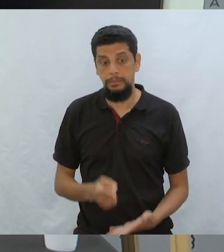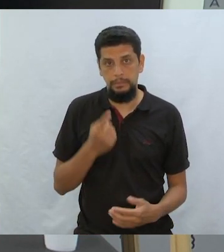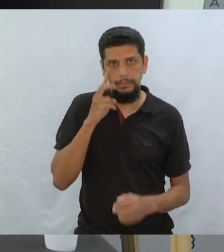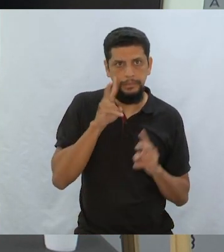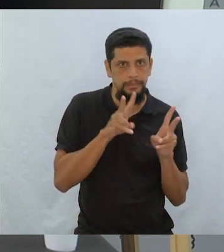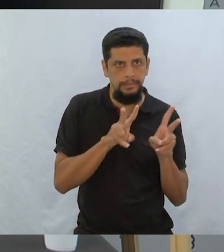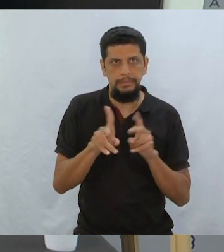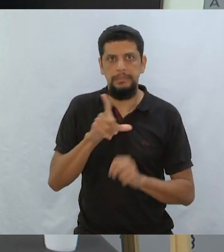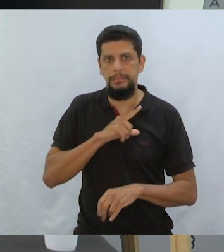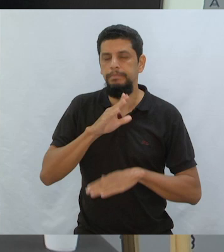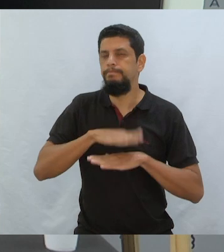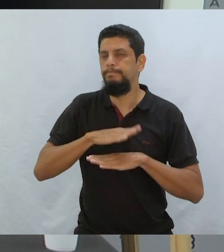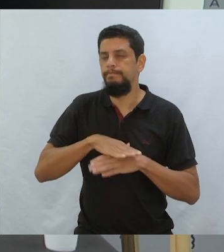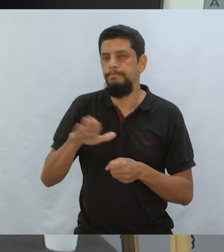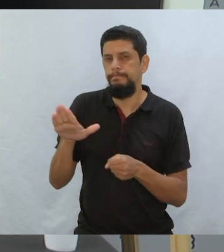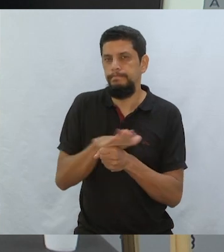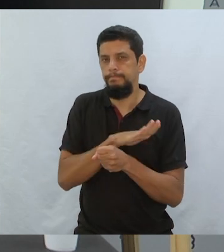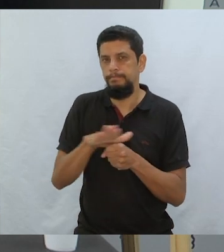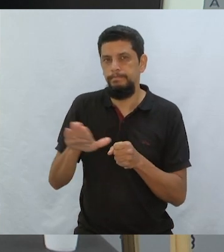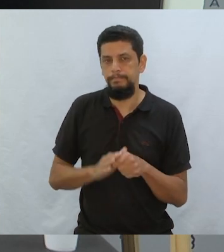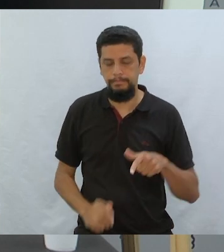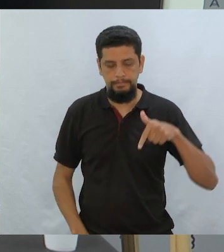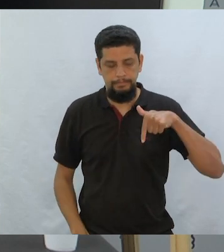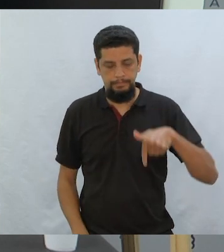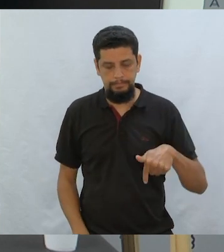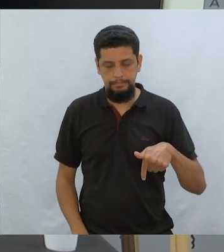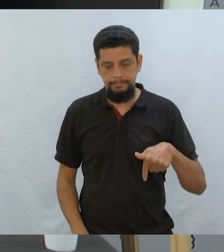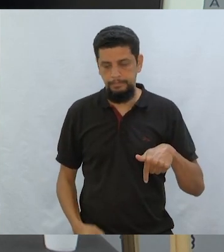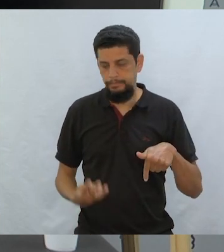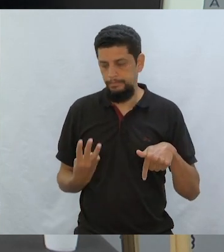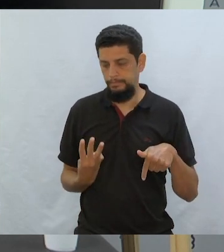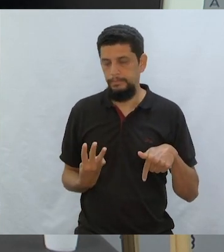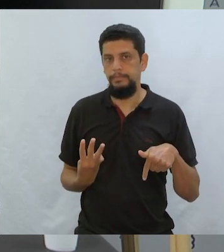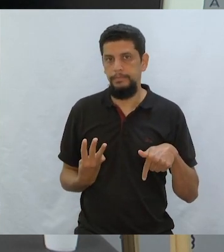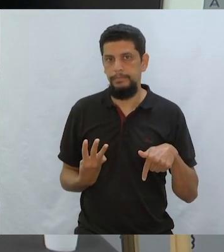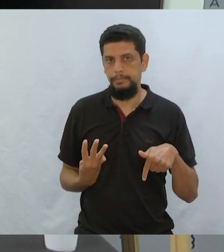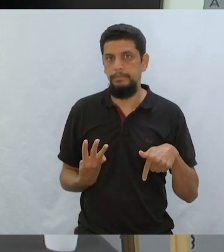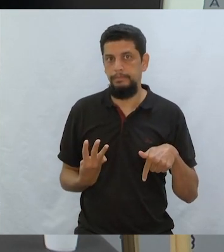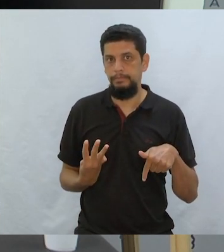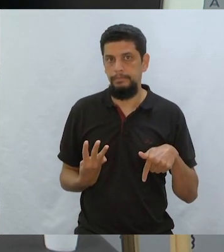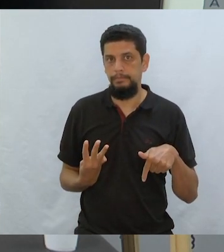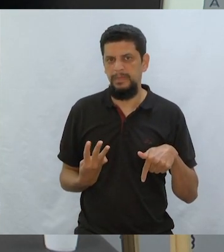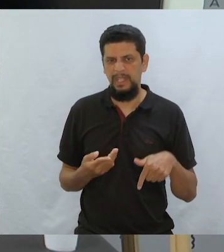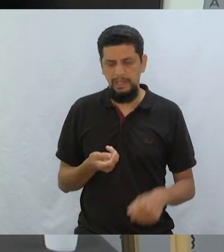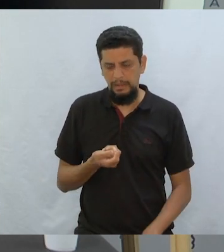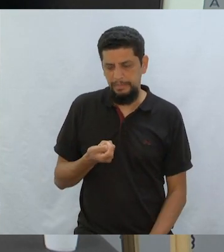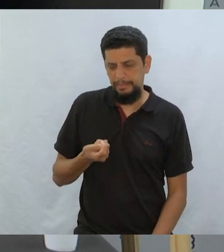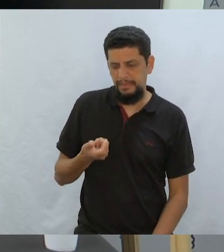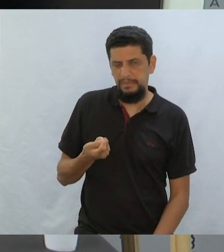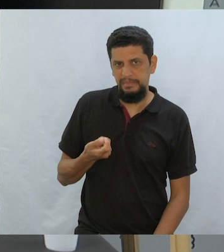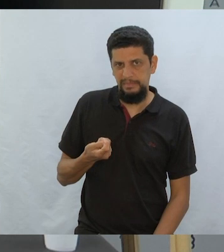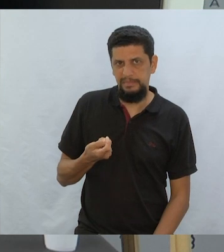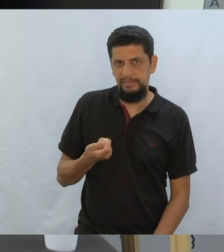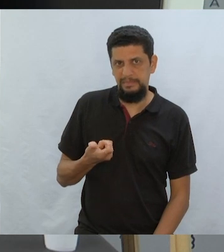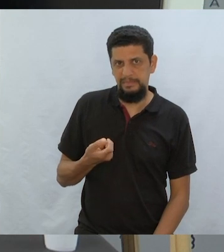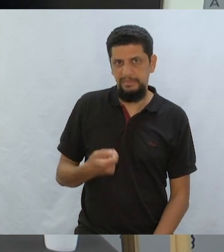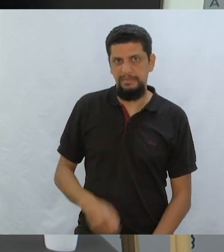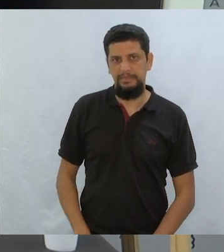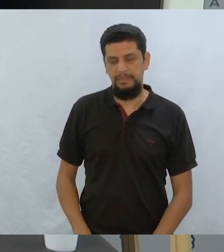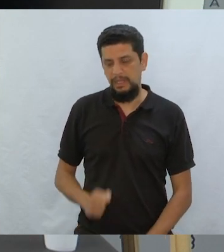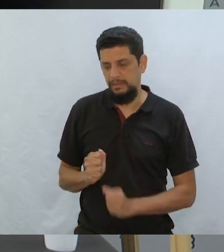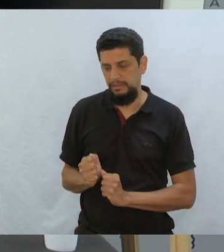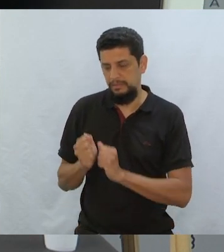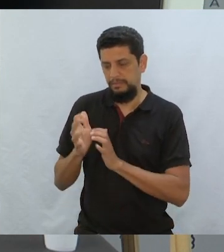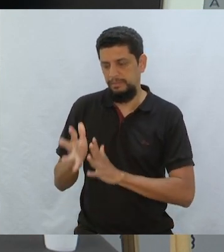1, ó, dá para ver que tem mais. Ela está cheia, então, 7 morangos. E aqui dá para ver que tem poucos morangos na cesta número 2, né? Ó,